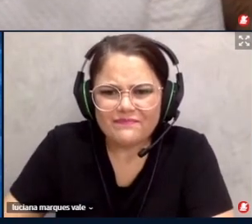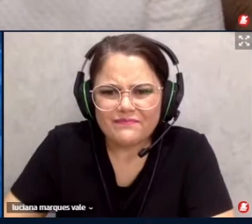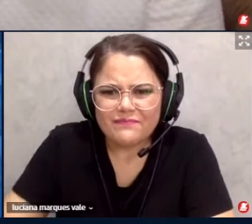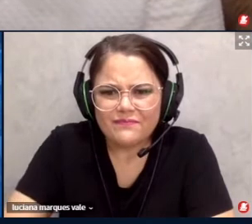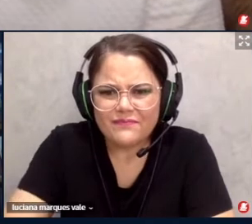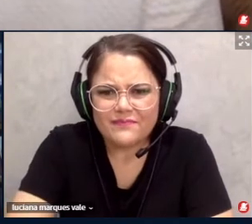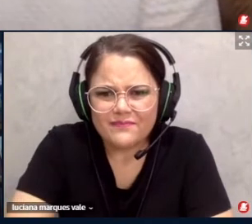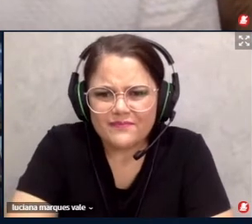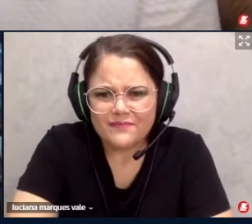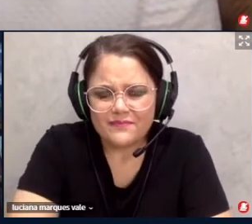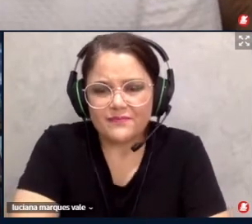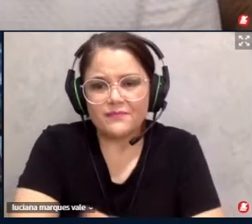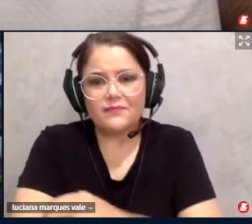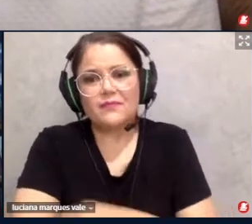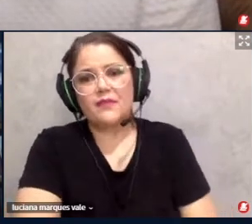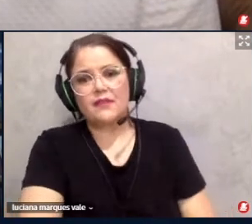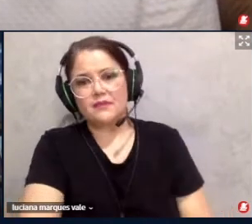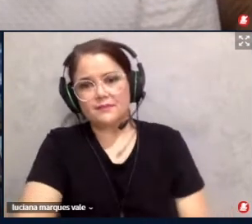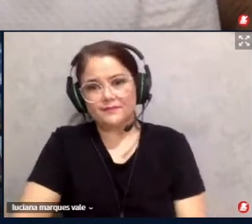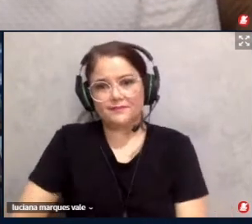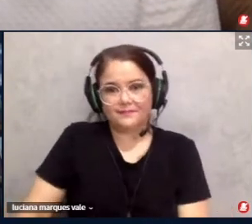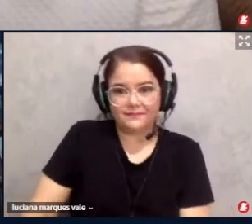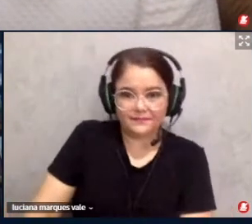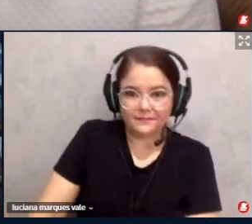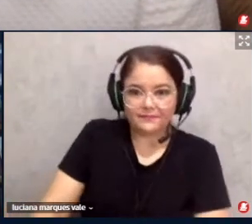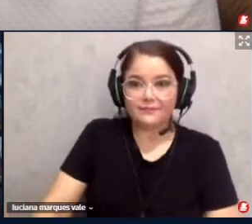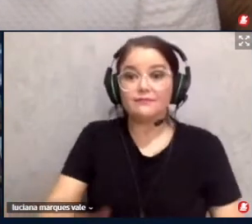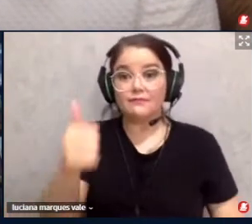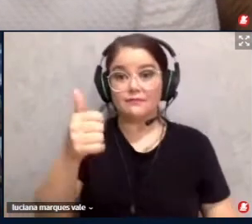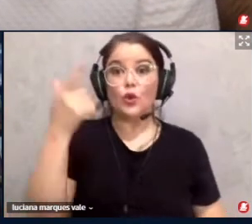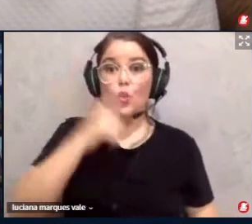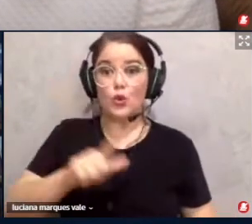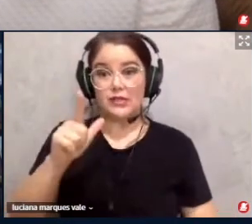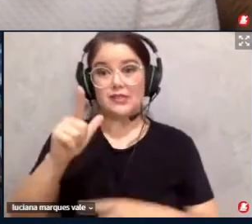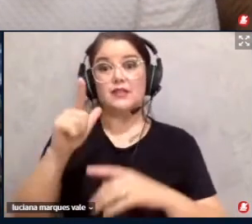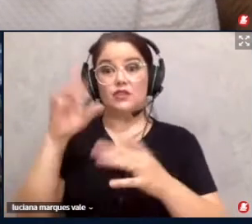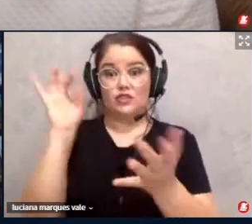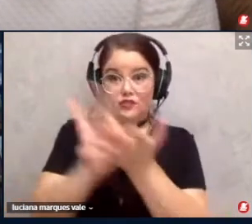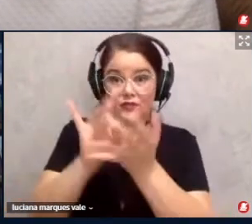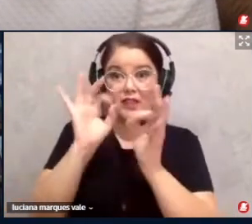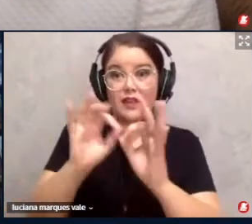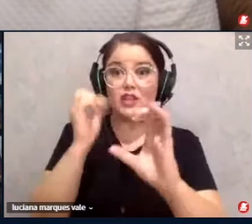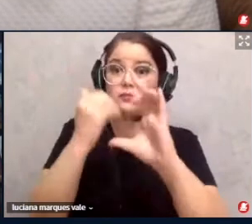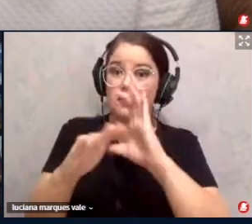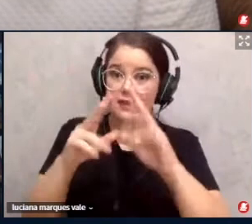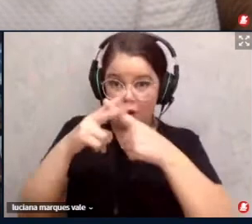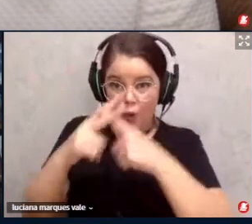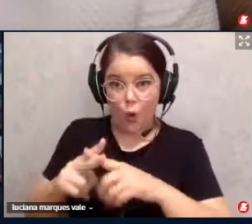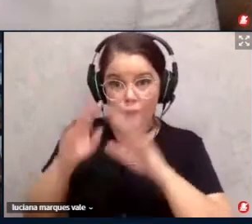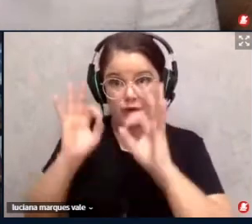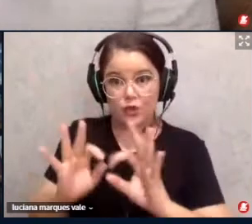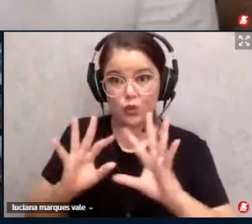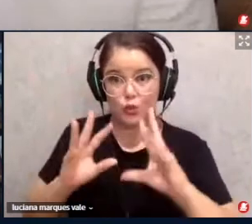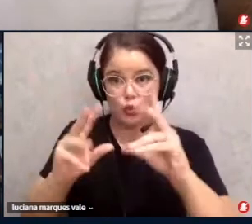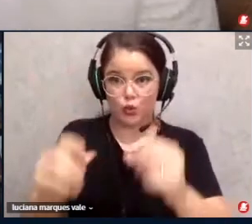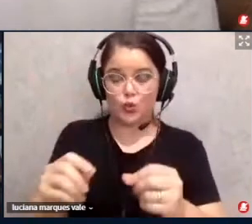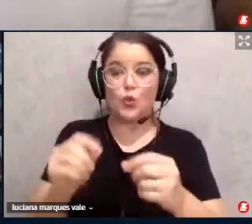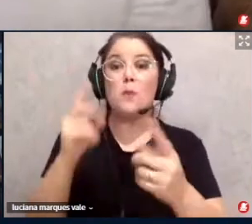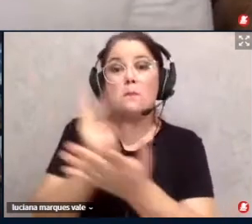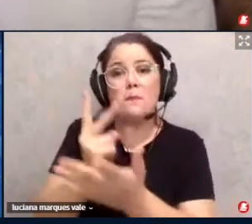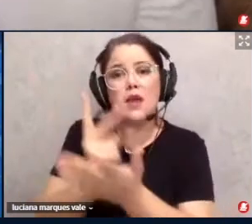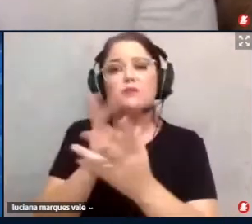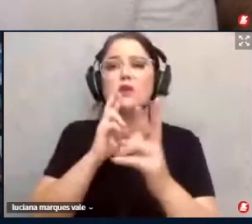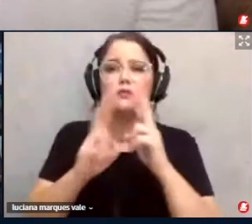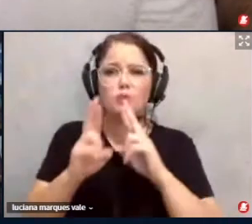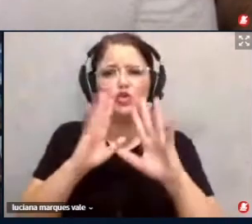Foi isso. E aí, então, nós vamos poder, efetivamente, conferir. Mas, mesmo assim, ele respondeu